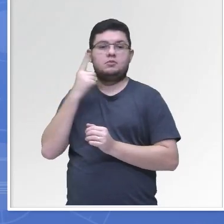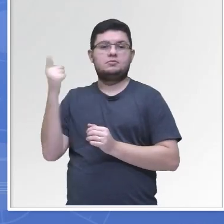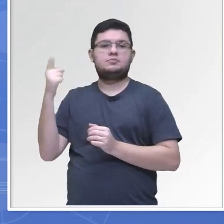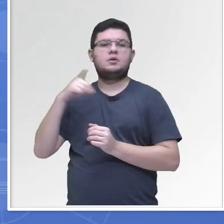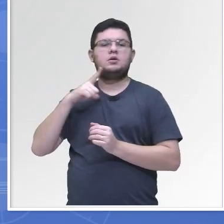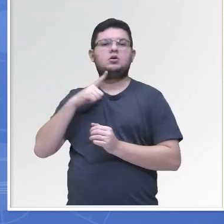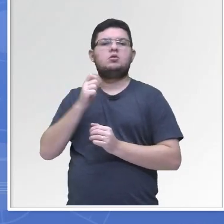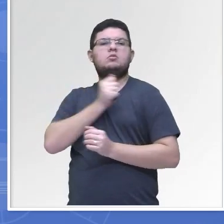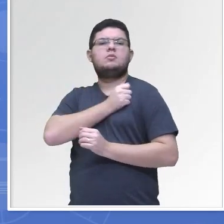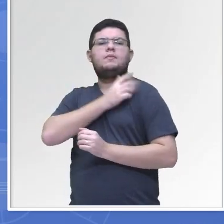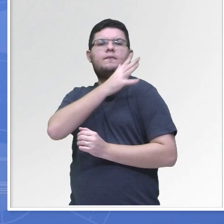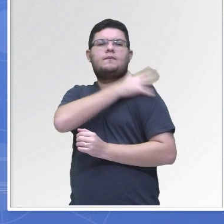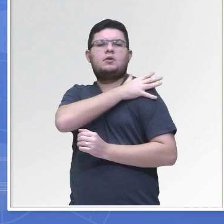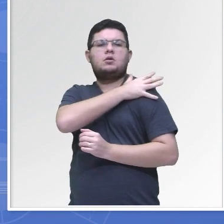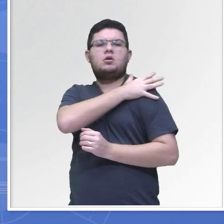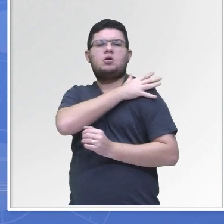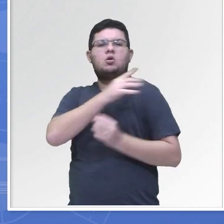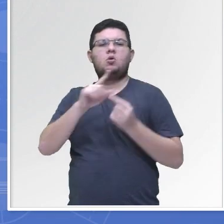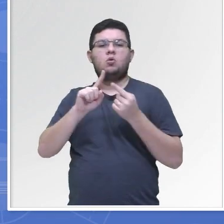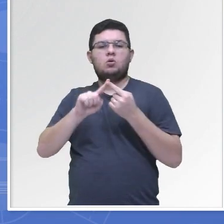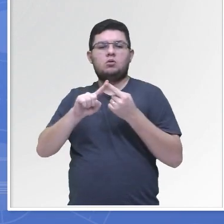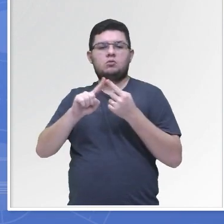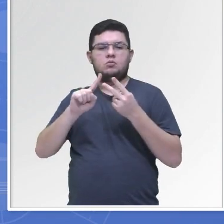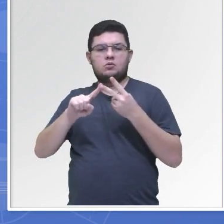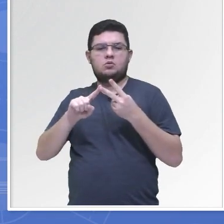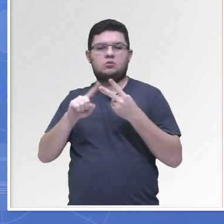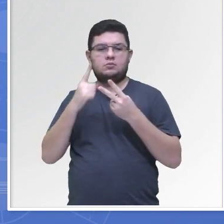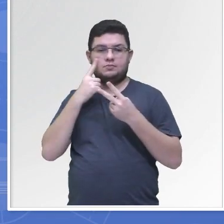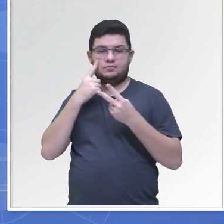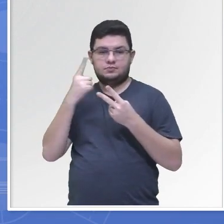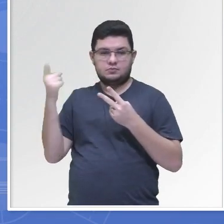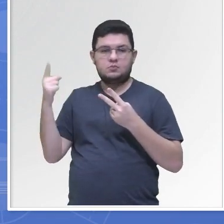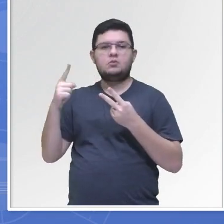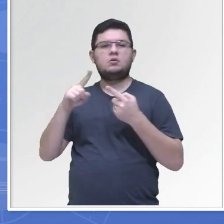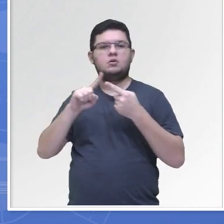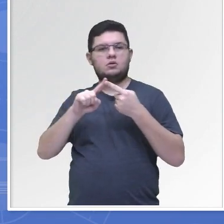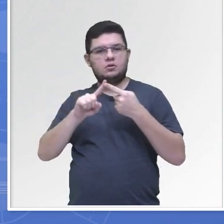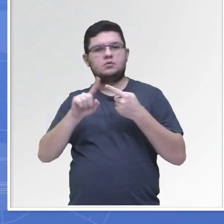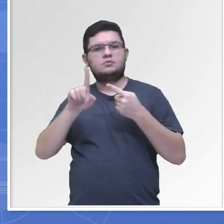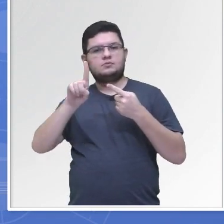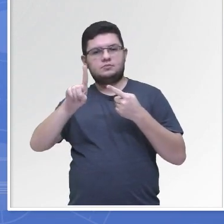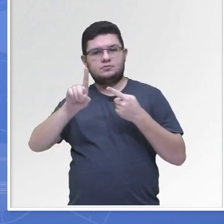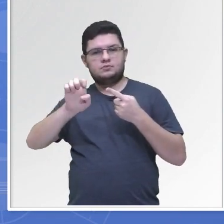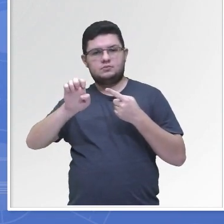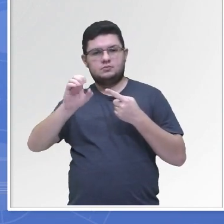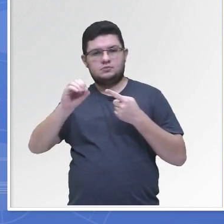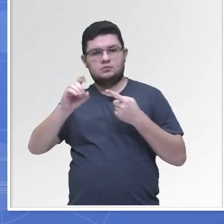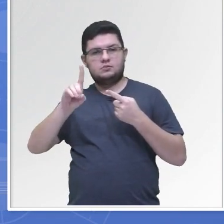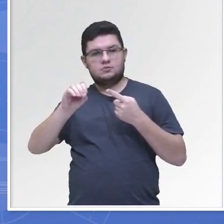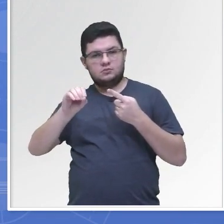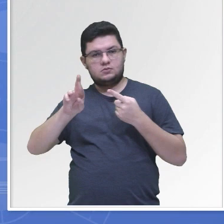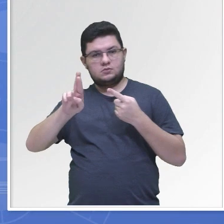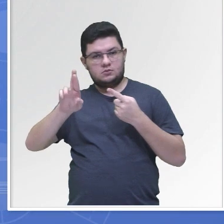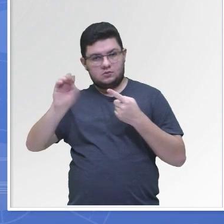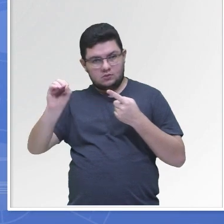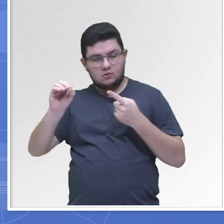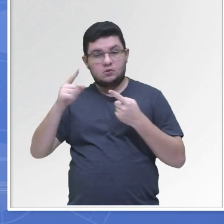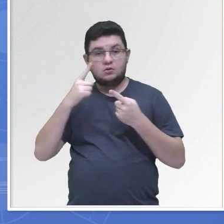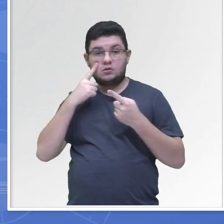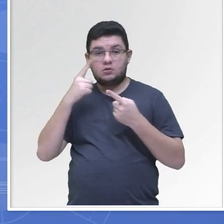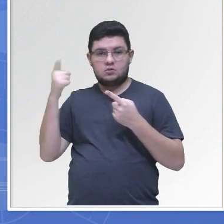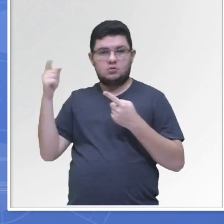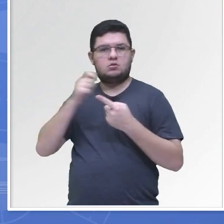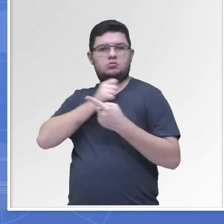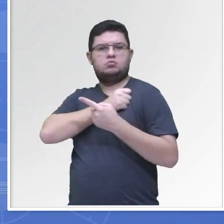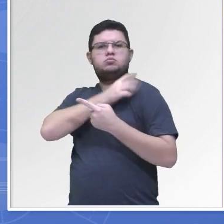presidentes militares nesse período, que vai ser justamente o retrato de Marechal Deodoro da Fonseca, que proclama a República em 15